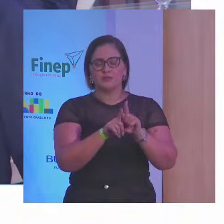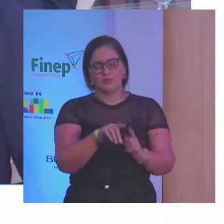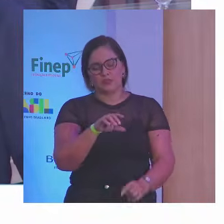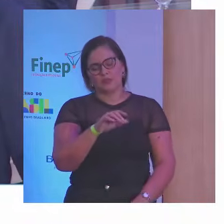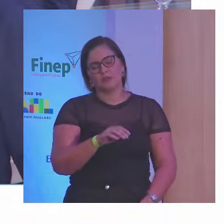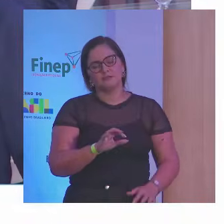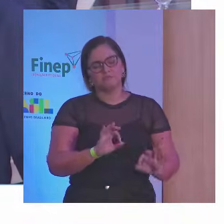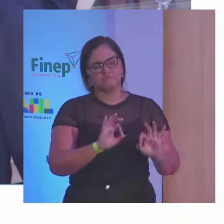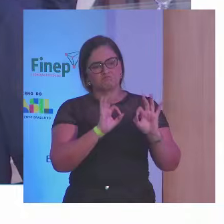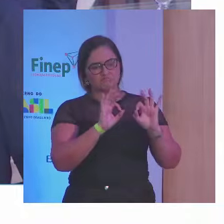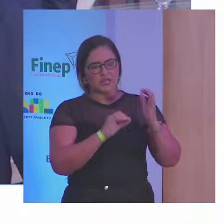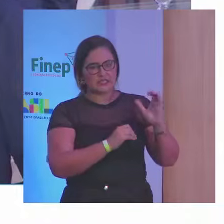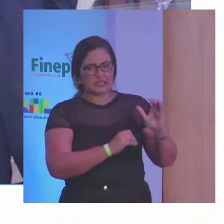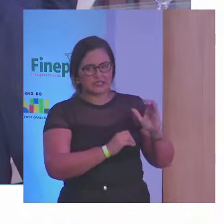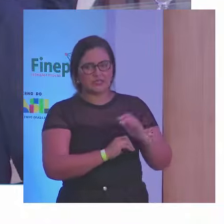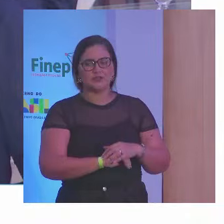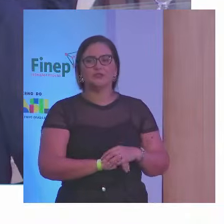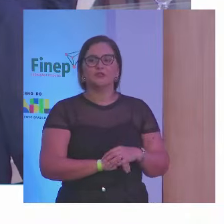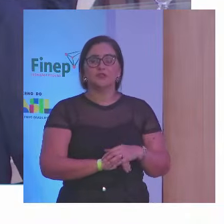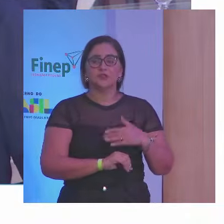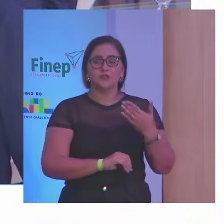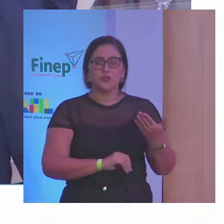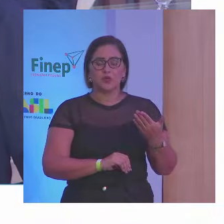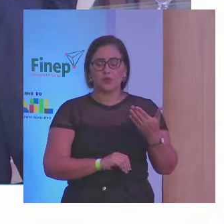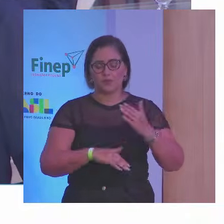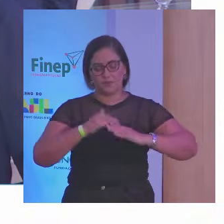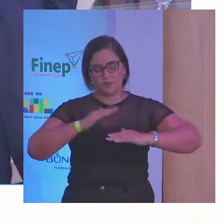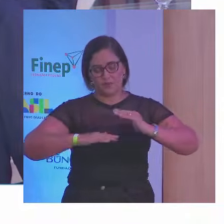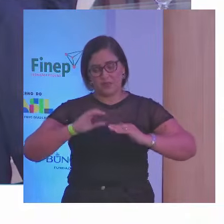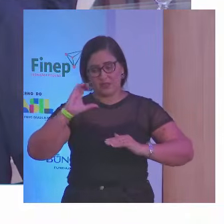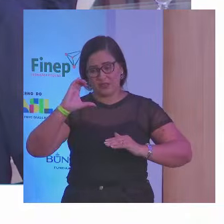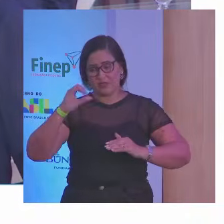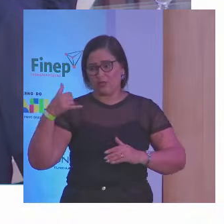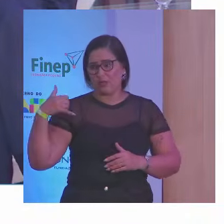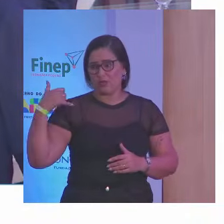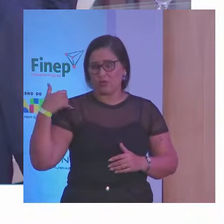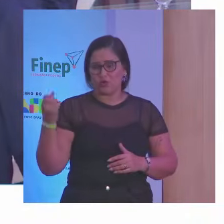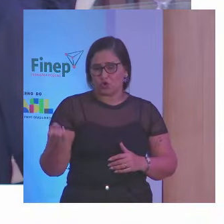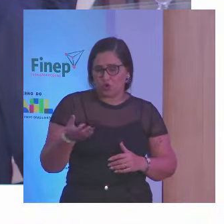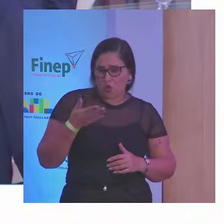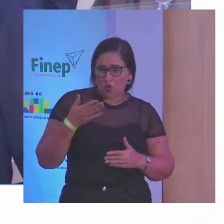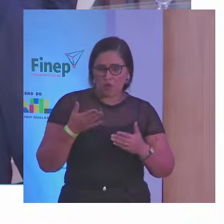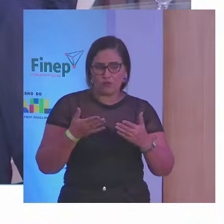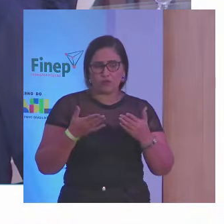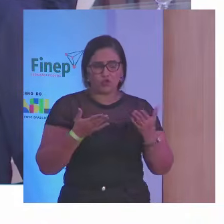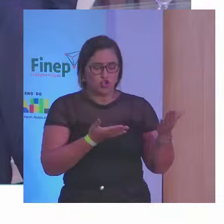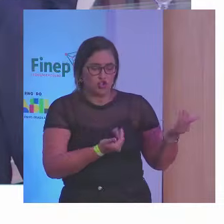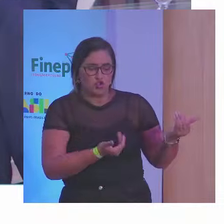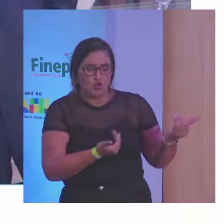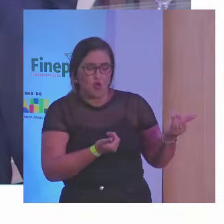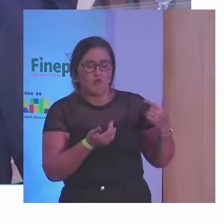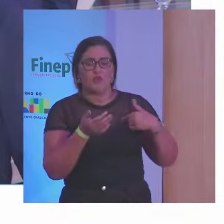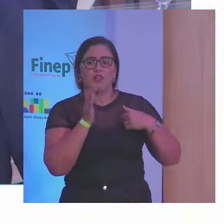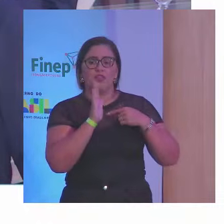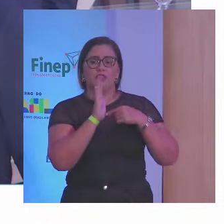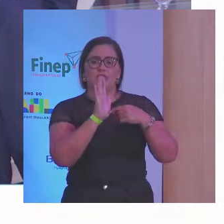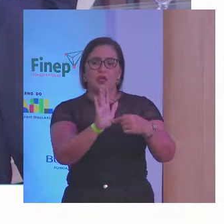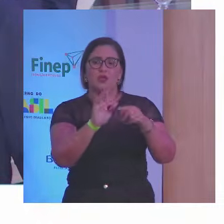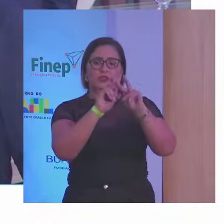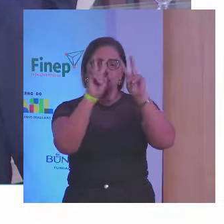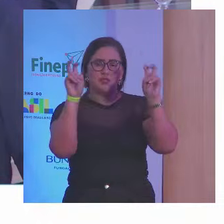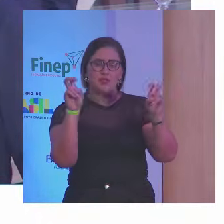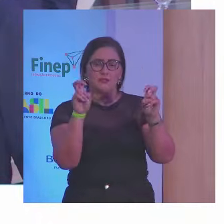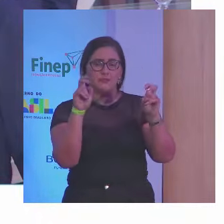elitismo científico. Então, o cientista mais novo, mais jovem hoje, ele está sendo exposto a situações, como eu falei,